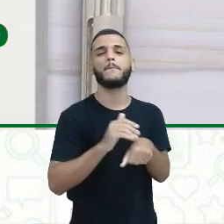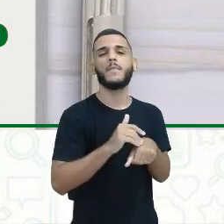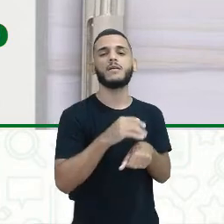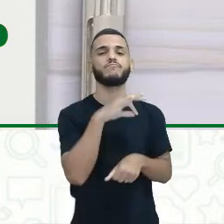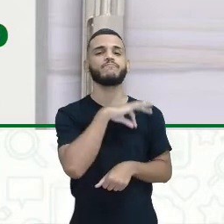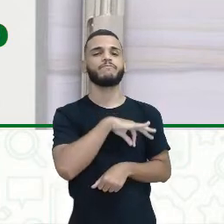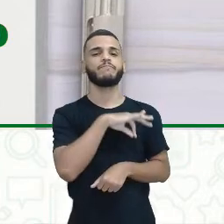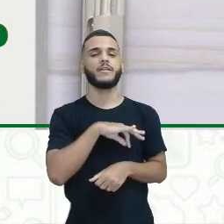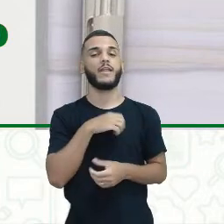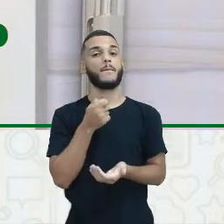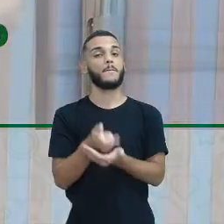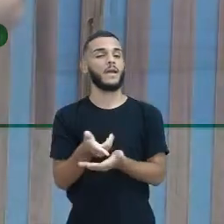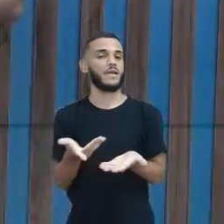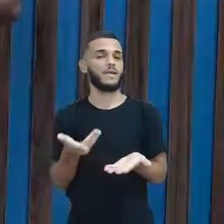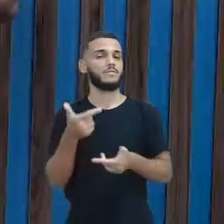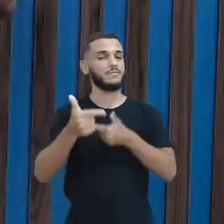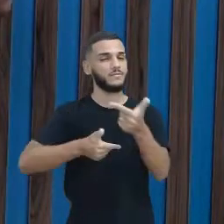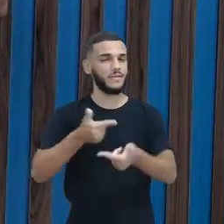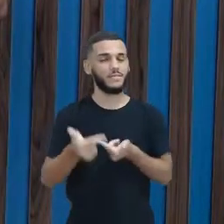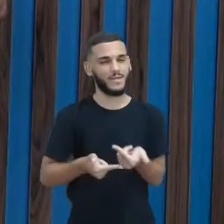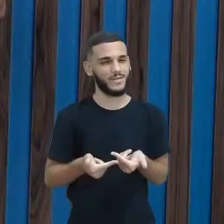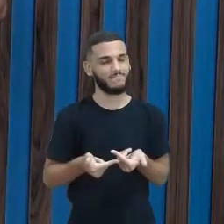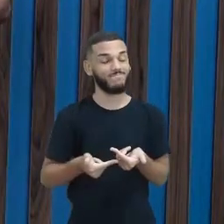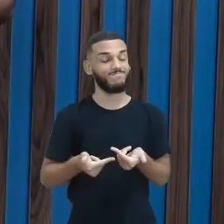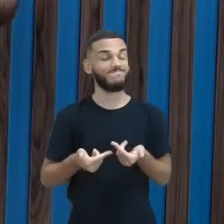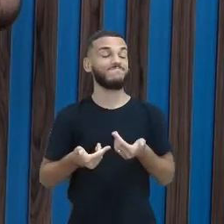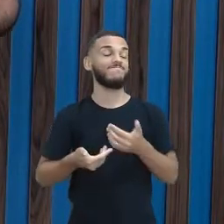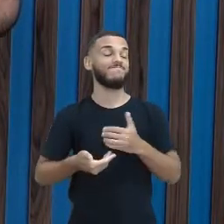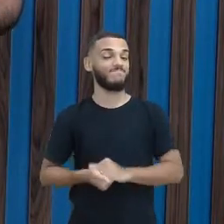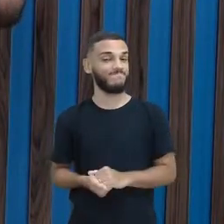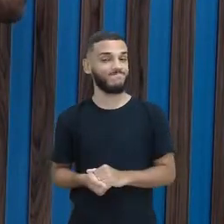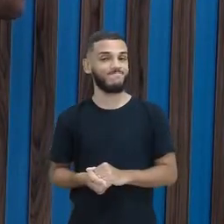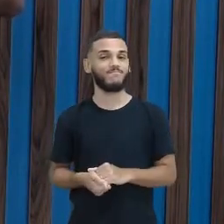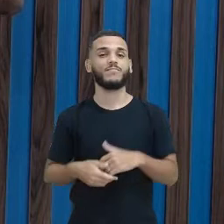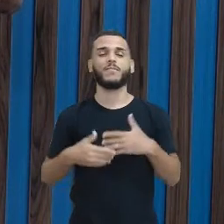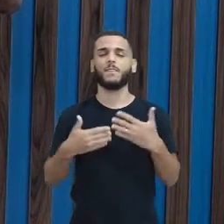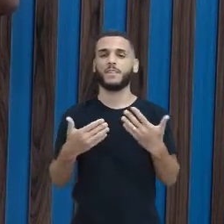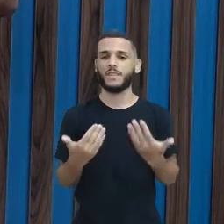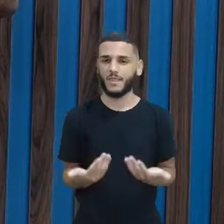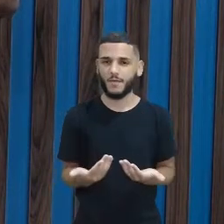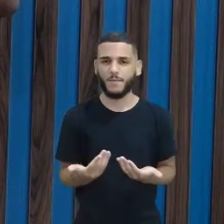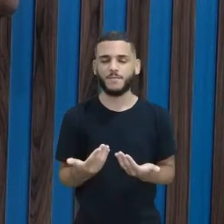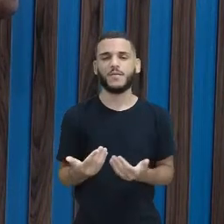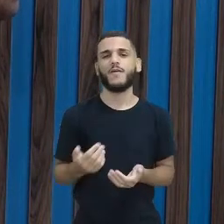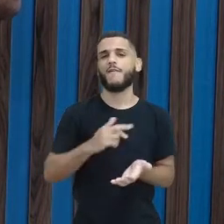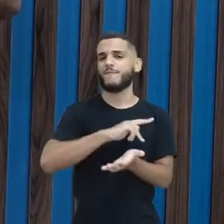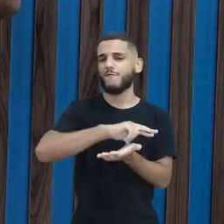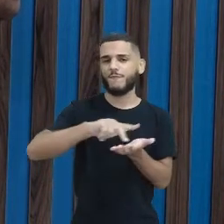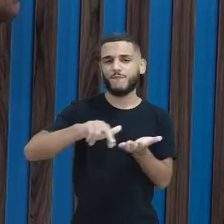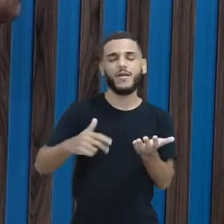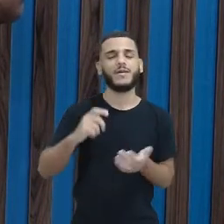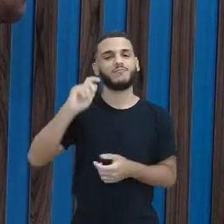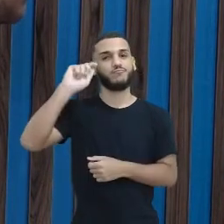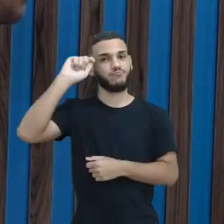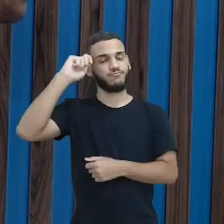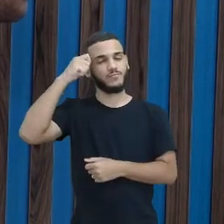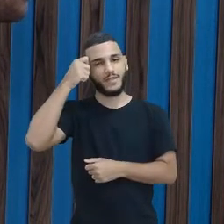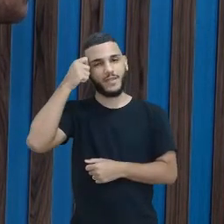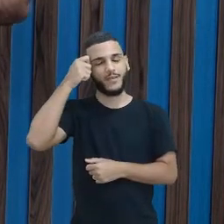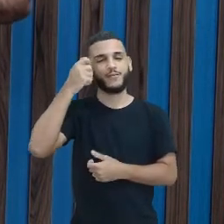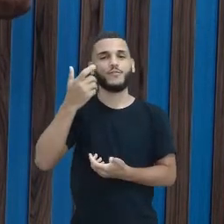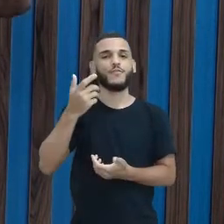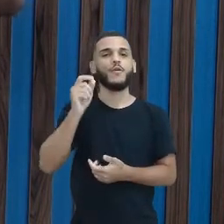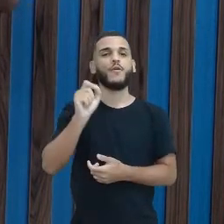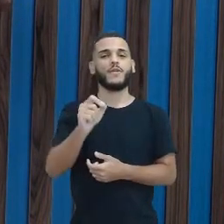pagando salário para aquelas pessoas? Não. Então, muitos desses negros e negras terminaram